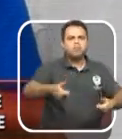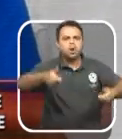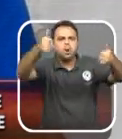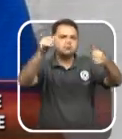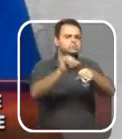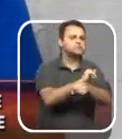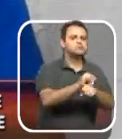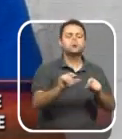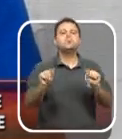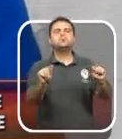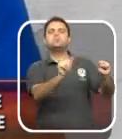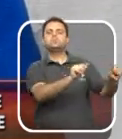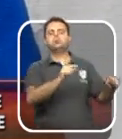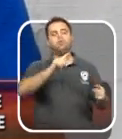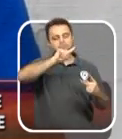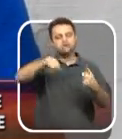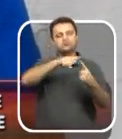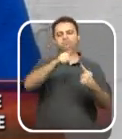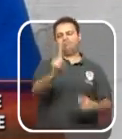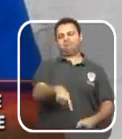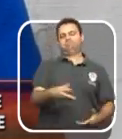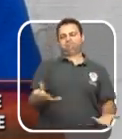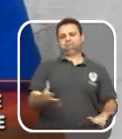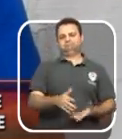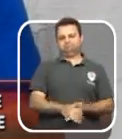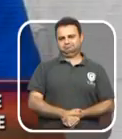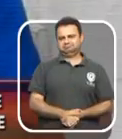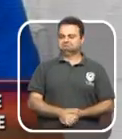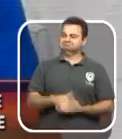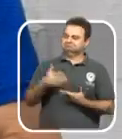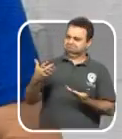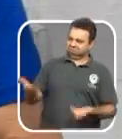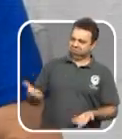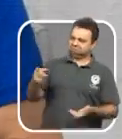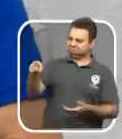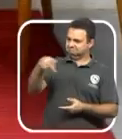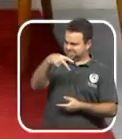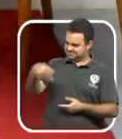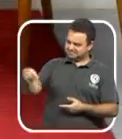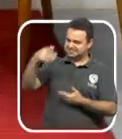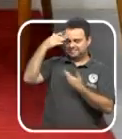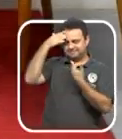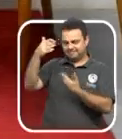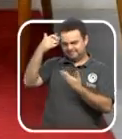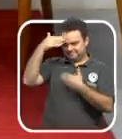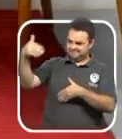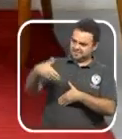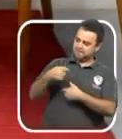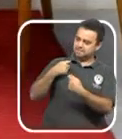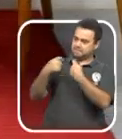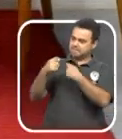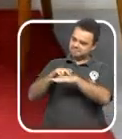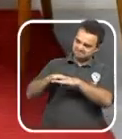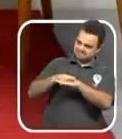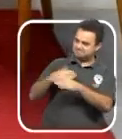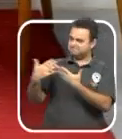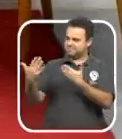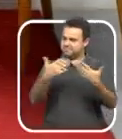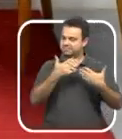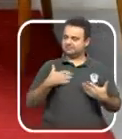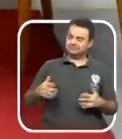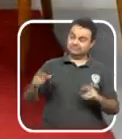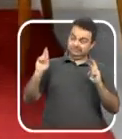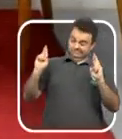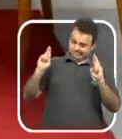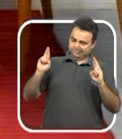mantendo o que é bom e melhorando o que pode ser melhorado. Acho que esse é o nosso objetivo. Ok, presidente, muito obrigada pela sua participação